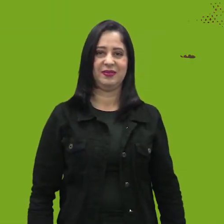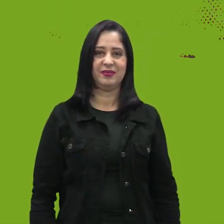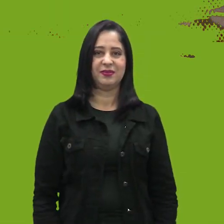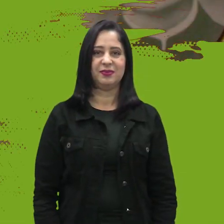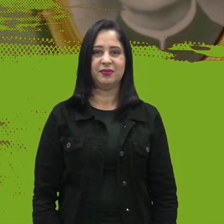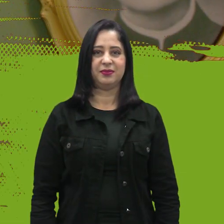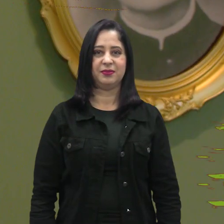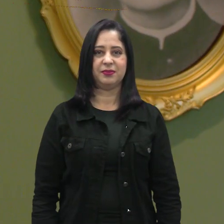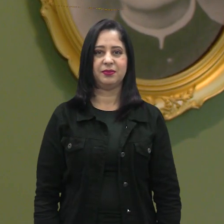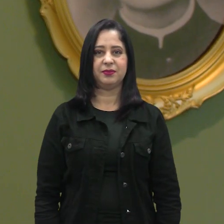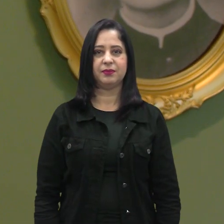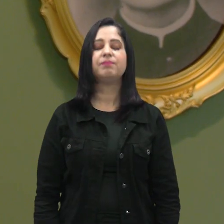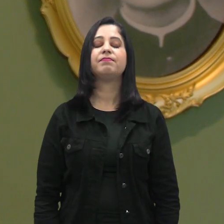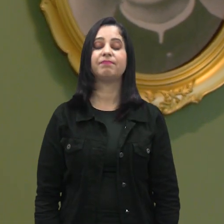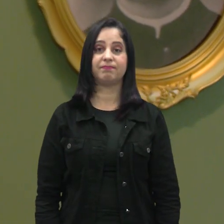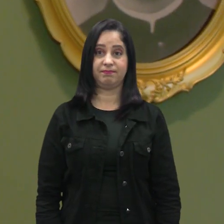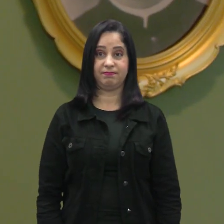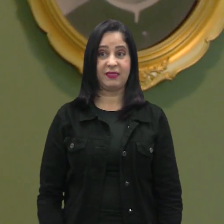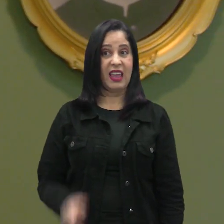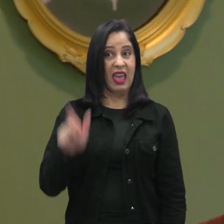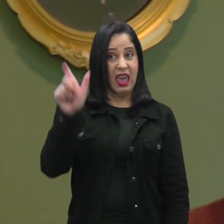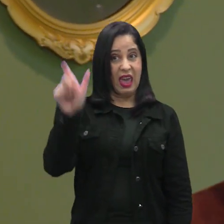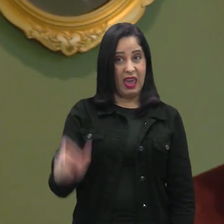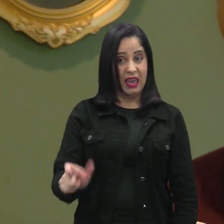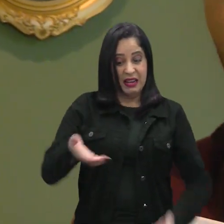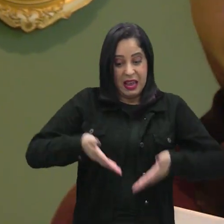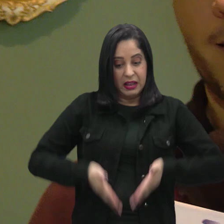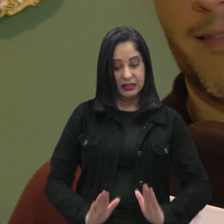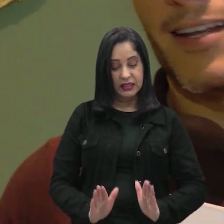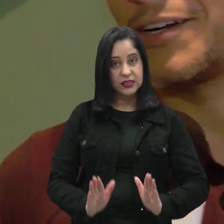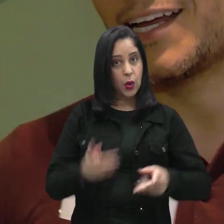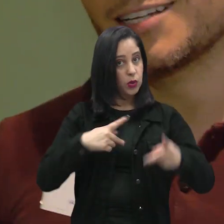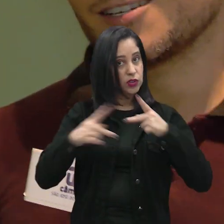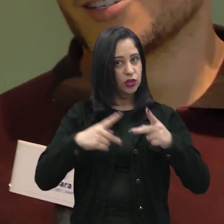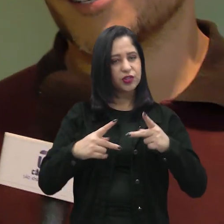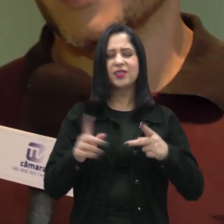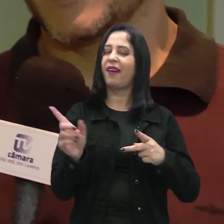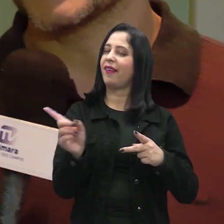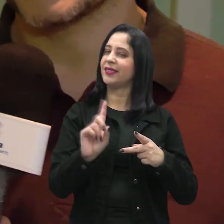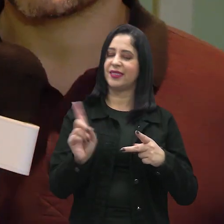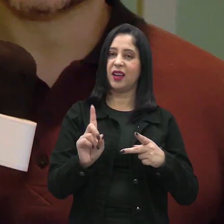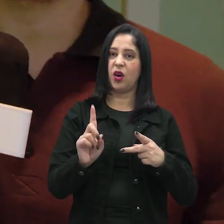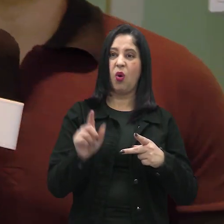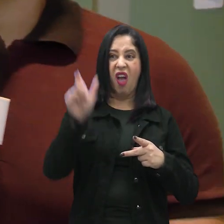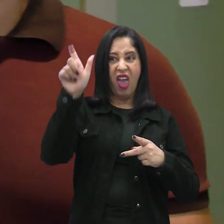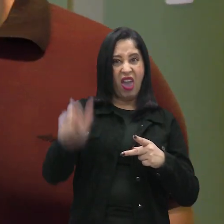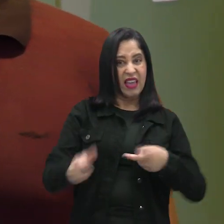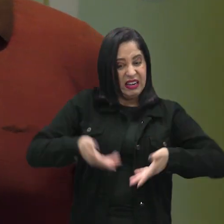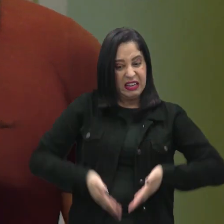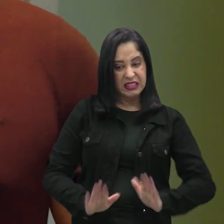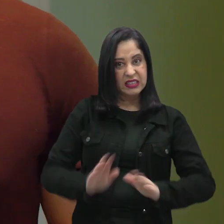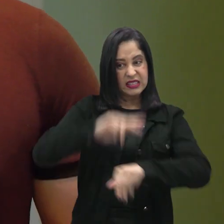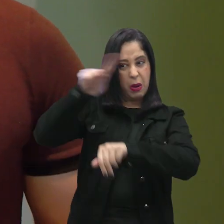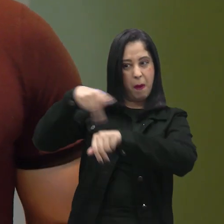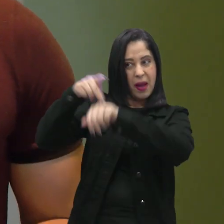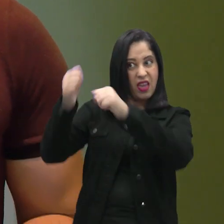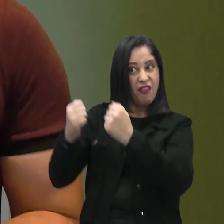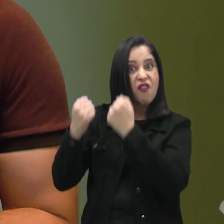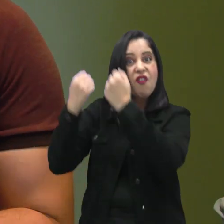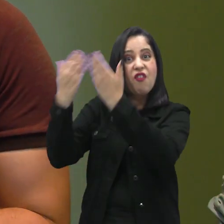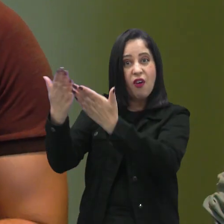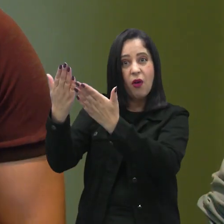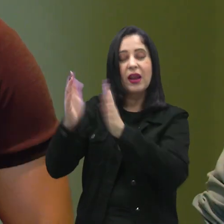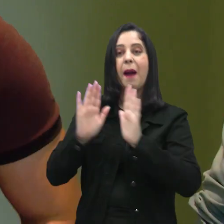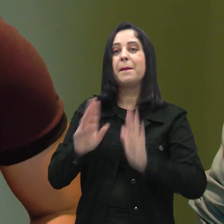VT. Apesar de não ser joseense, na verdade, de nem ser brasileiro, a história